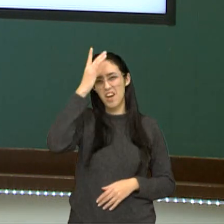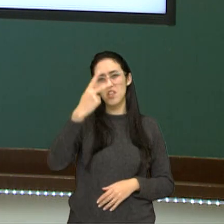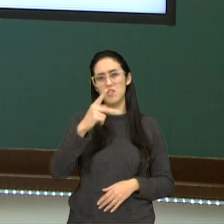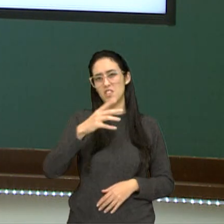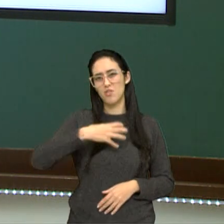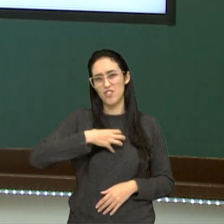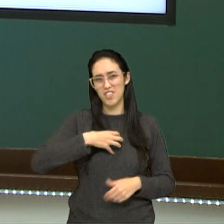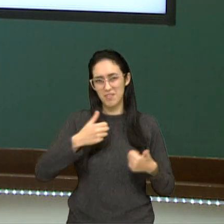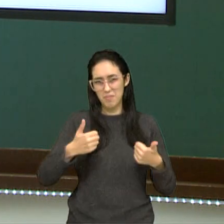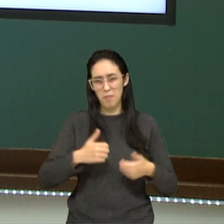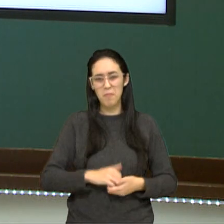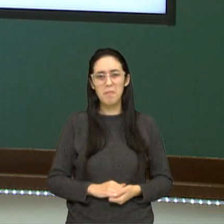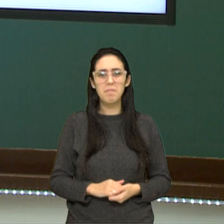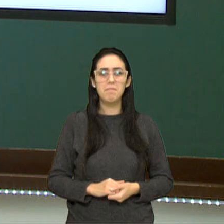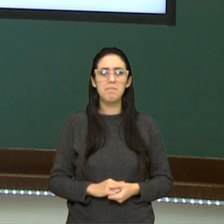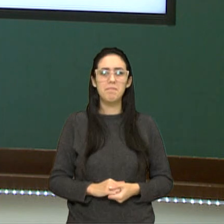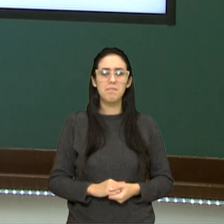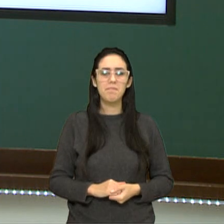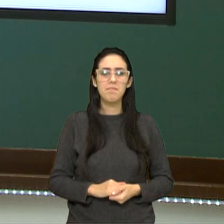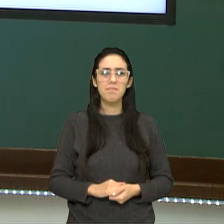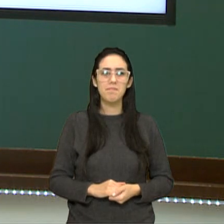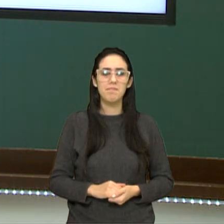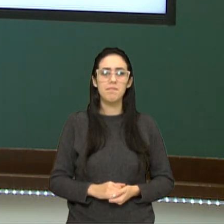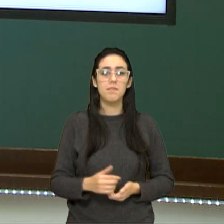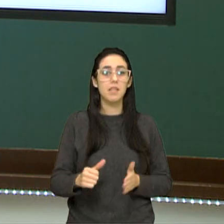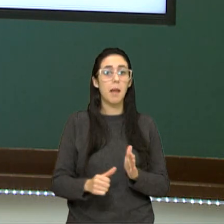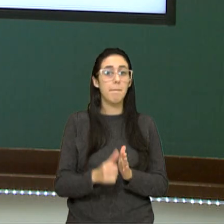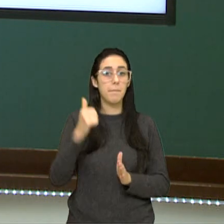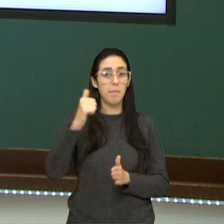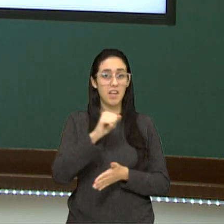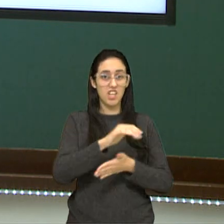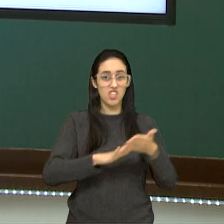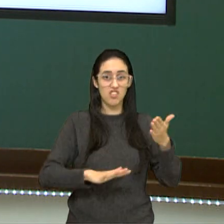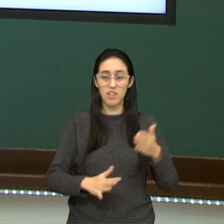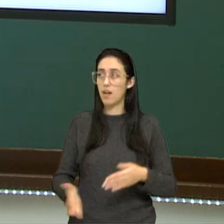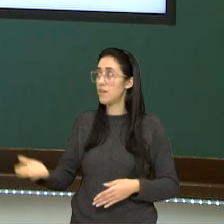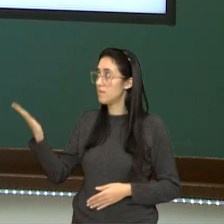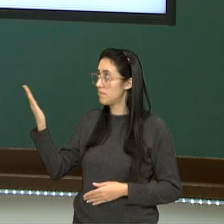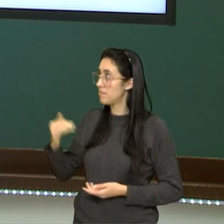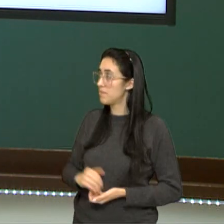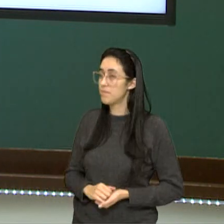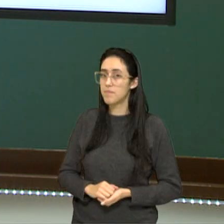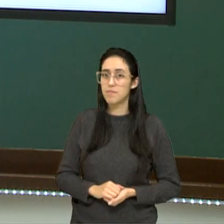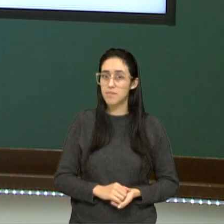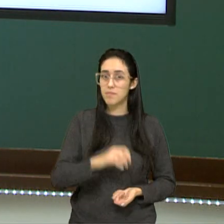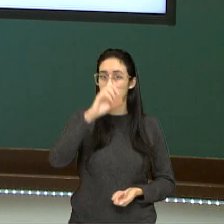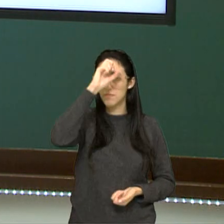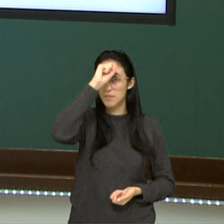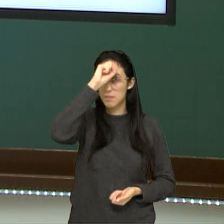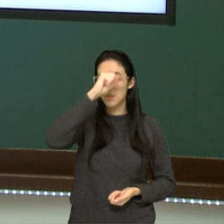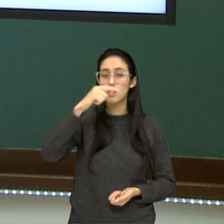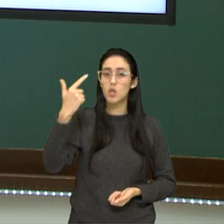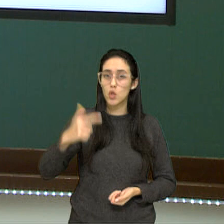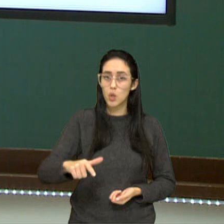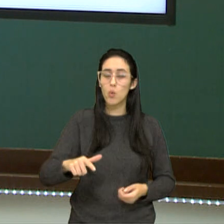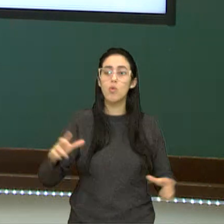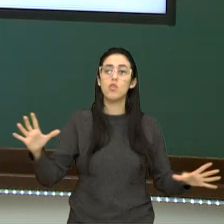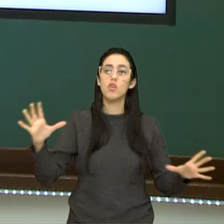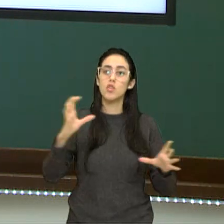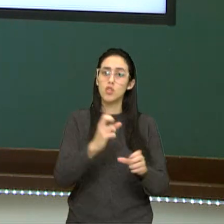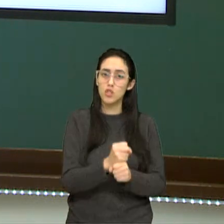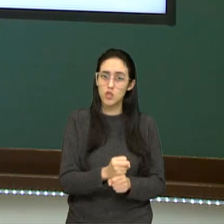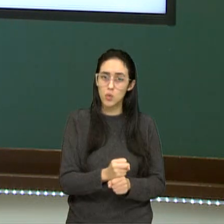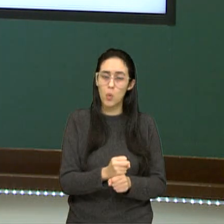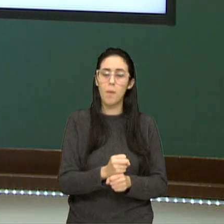você, tá bom? Primeiro exercício desta aula, vamos trabalhar com isso também, de novo, com a soma e de